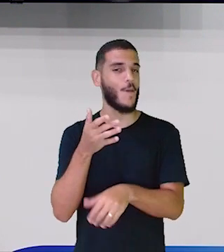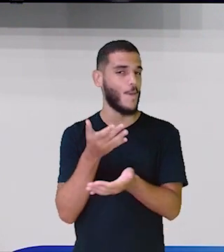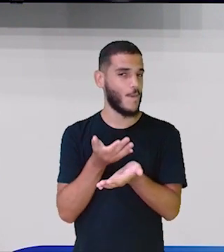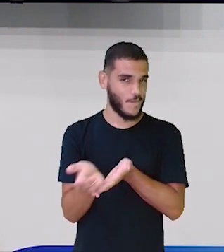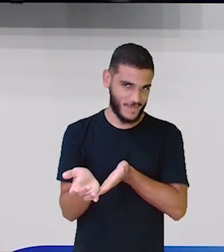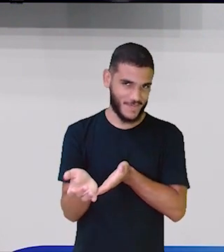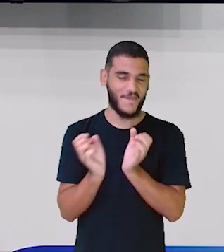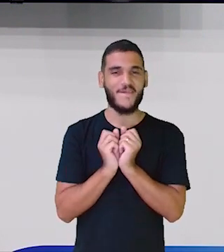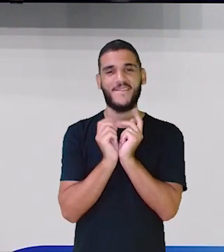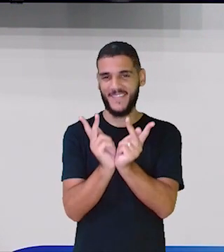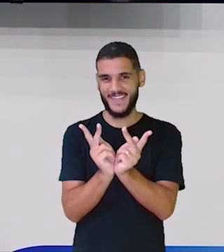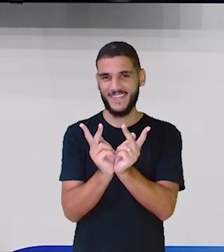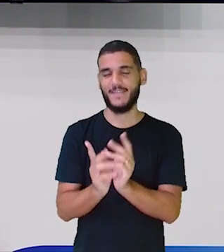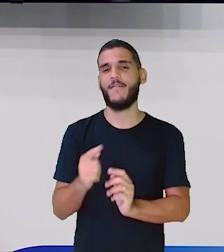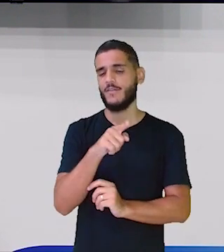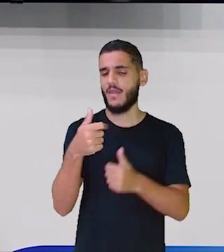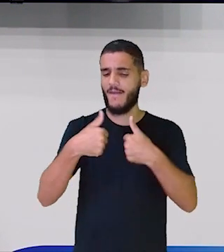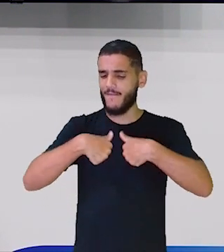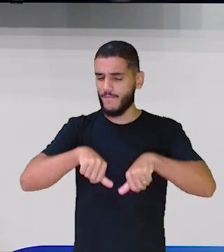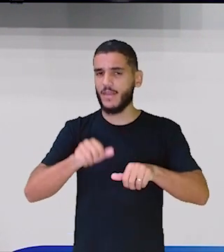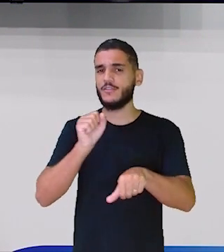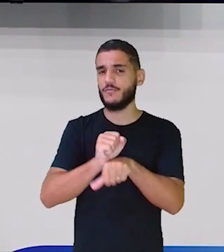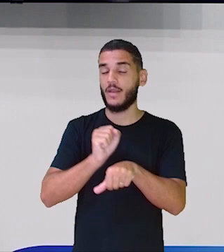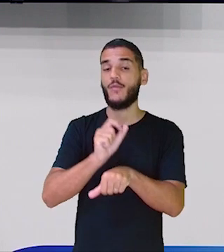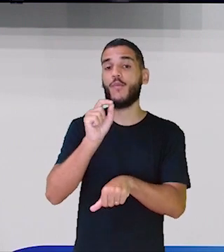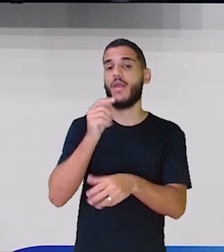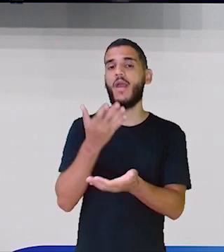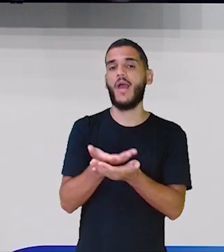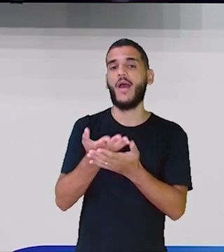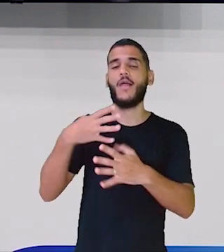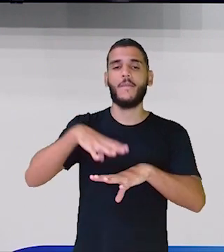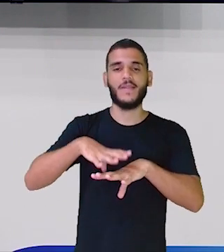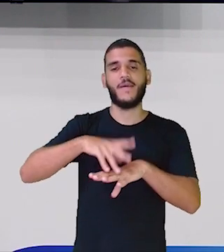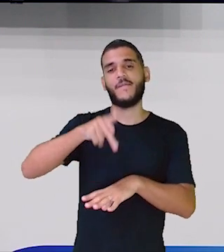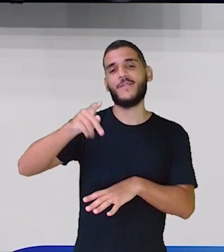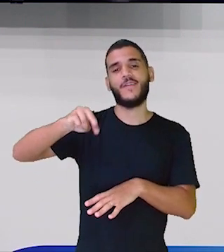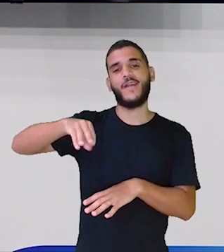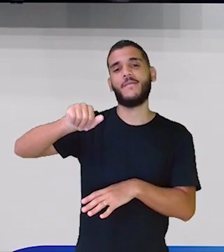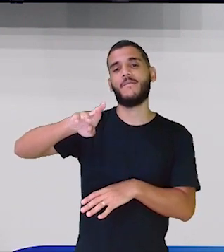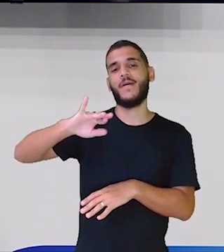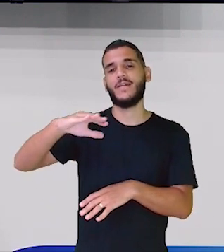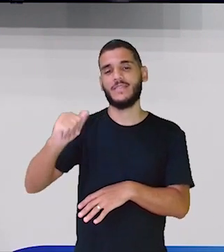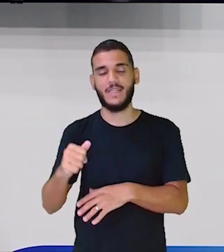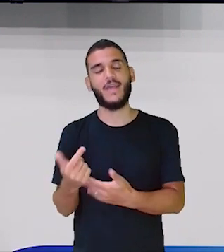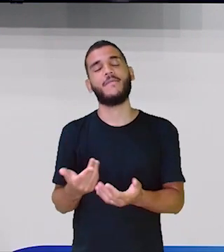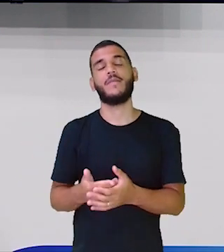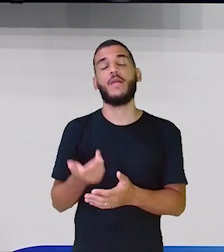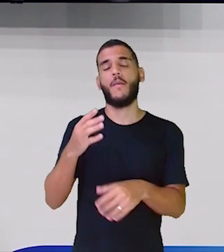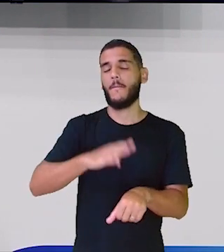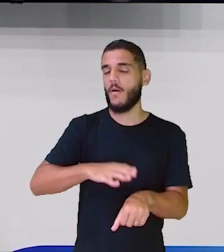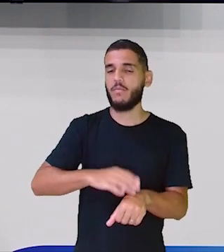está apenas começando. Fica aí que vem agora a aula de matemática com a professora Márcia, mais um momento